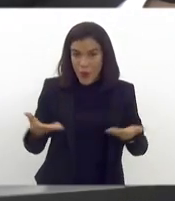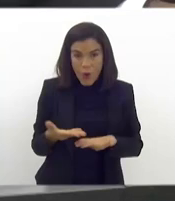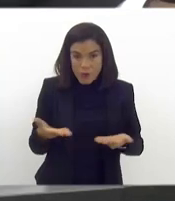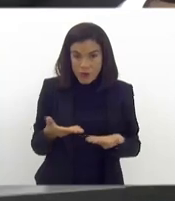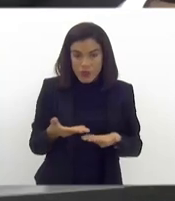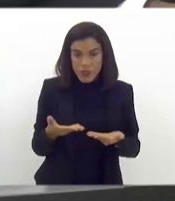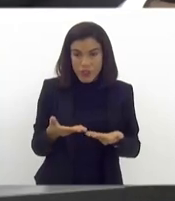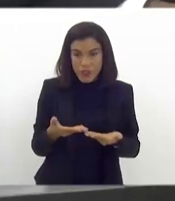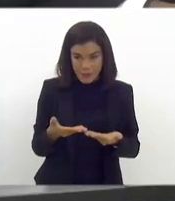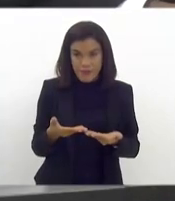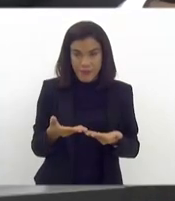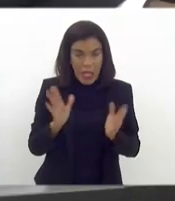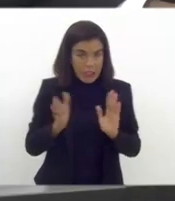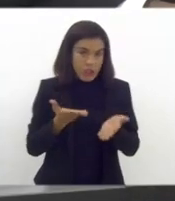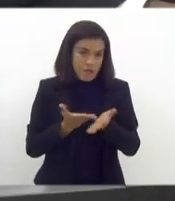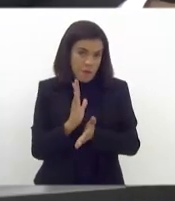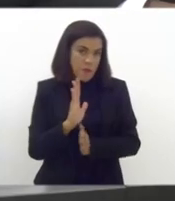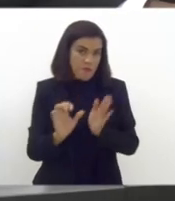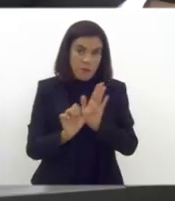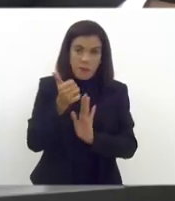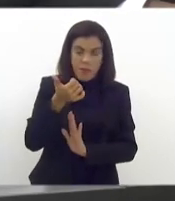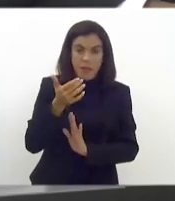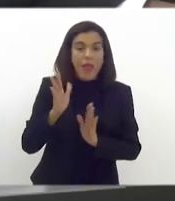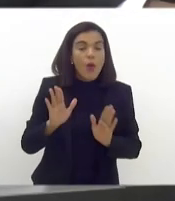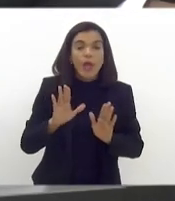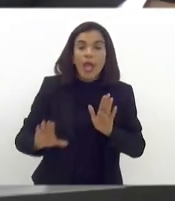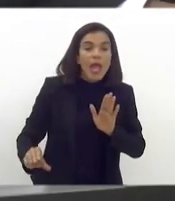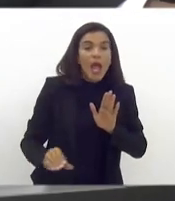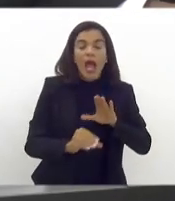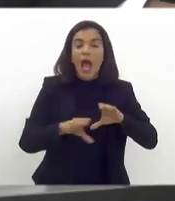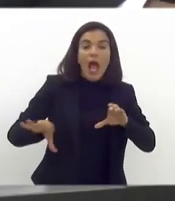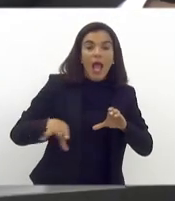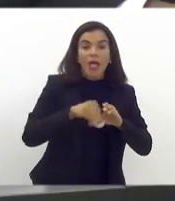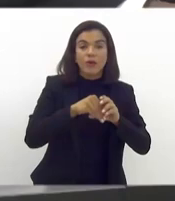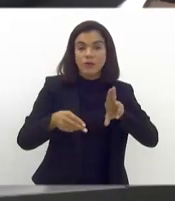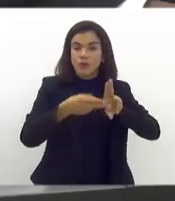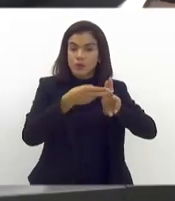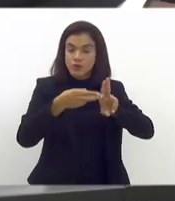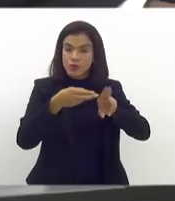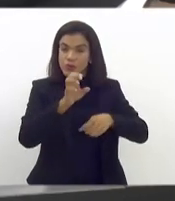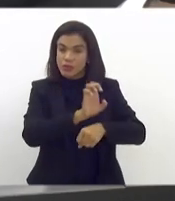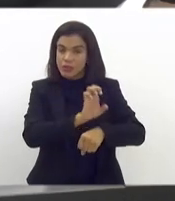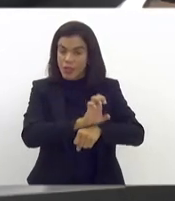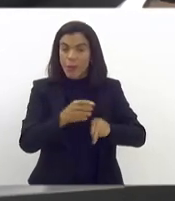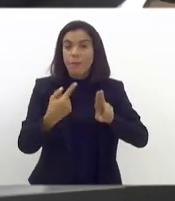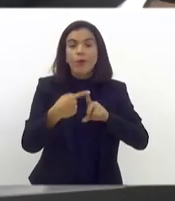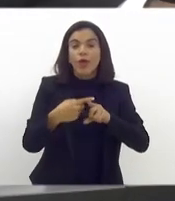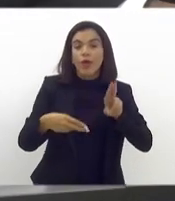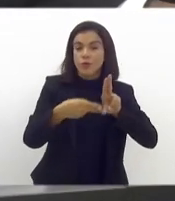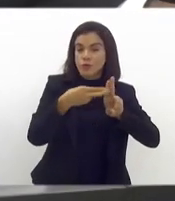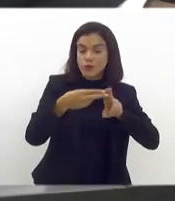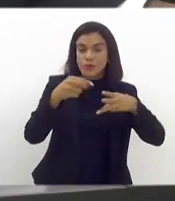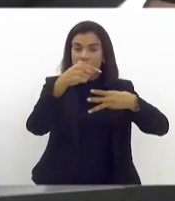é essa, porque essa já foi aprovada, foi pioneira. É a inclusão do SUS estadual. Porque como o SUS é tripartite,